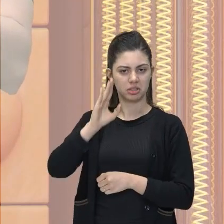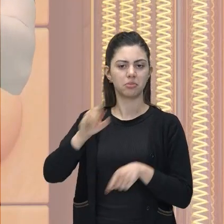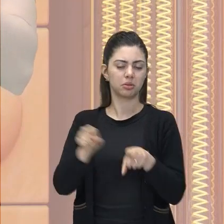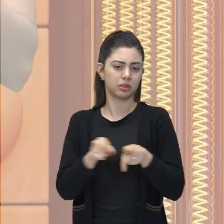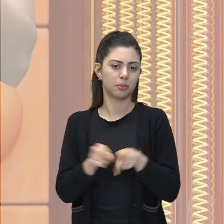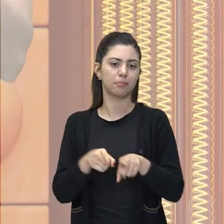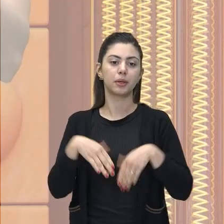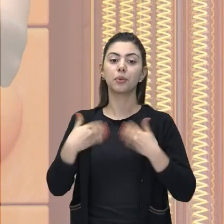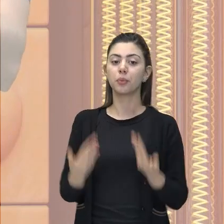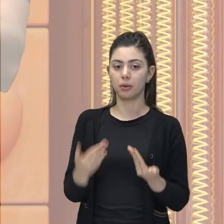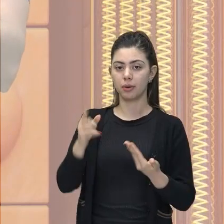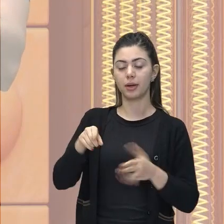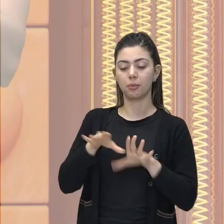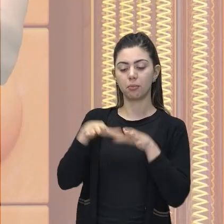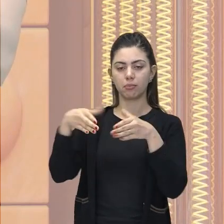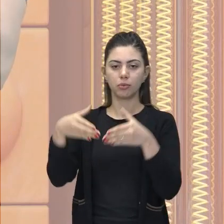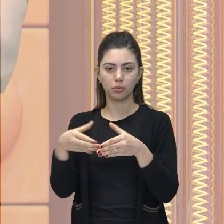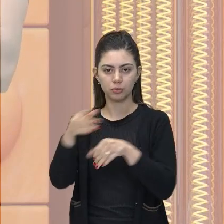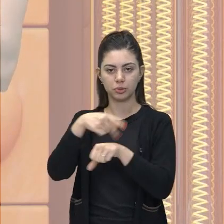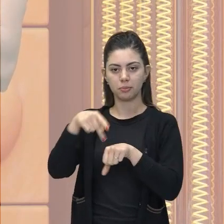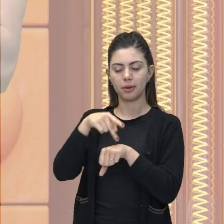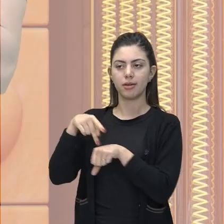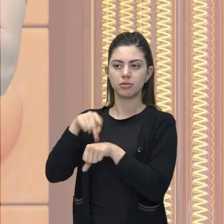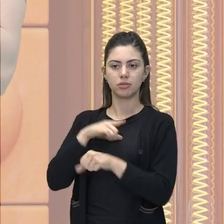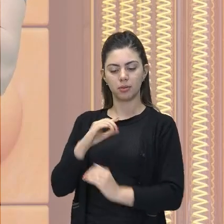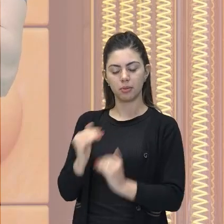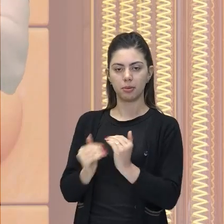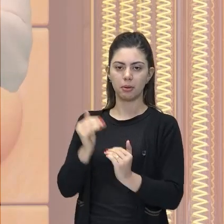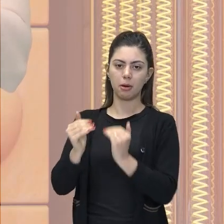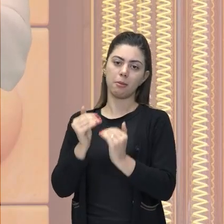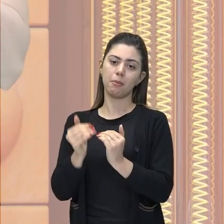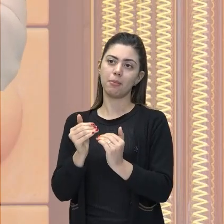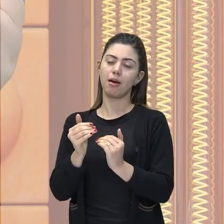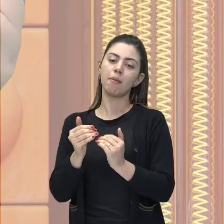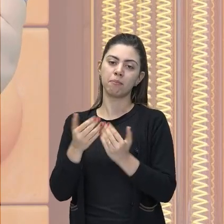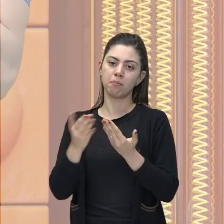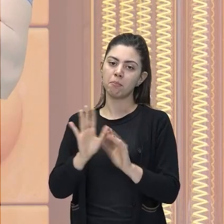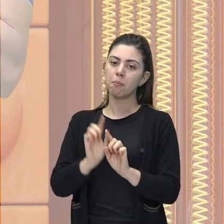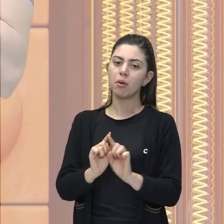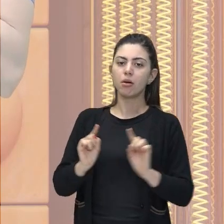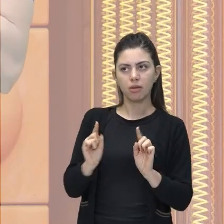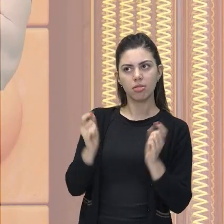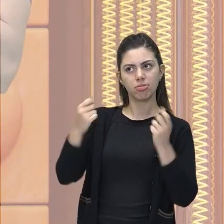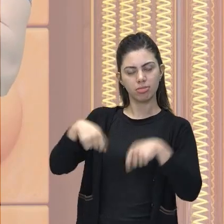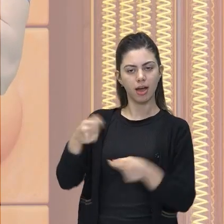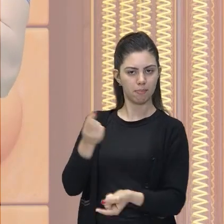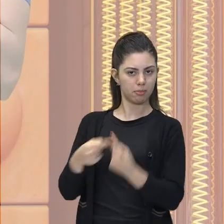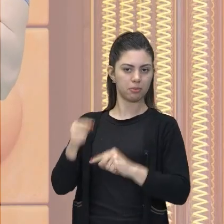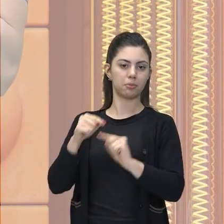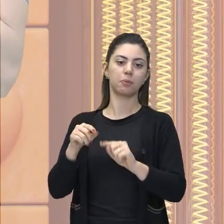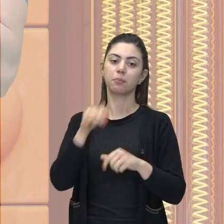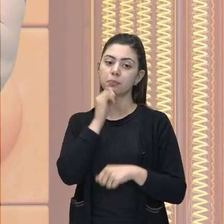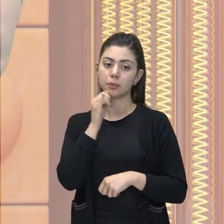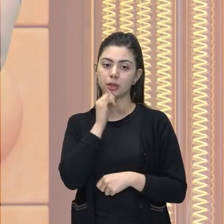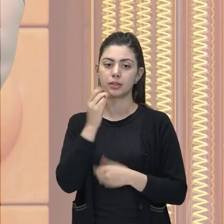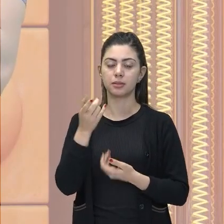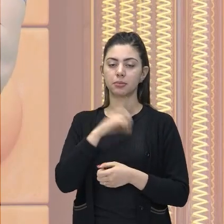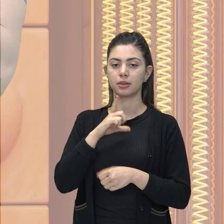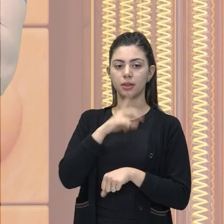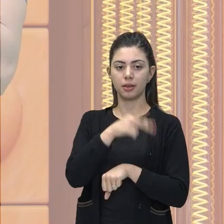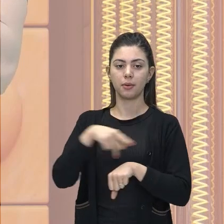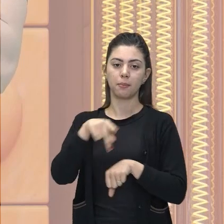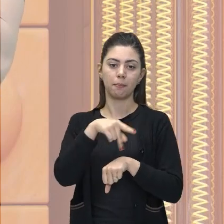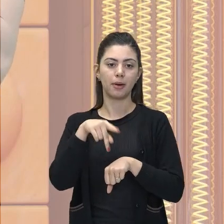são chamados países emergentes. Aqueles países que não são desenvolvidos, mas têm economias poderosas. É o caso, por exemplo, dos países do